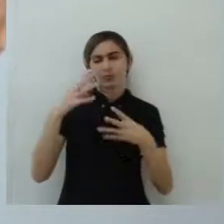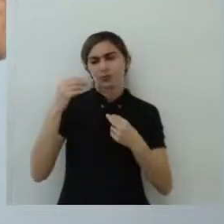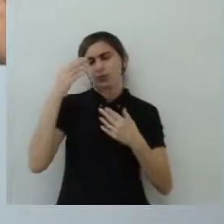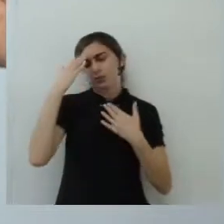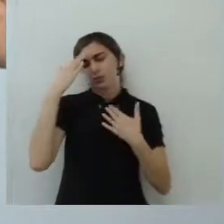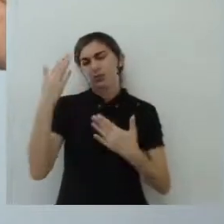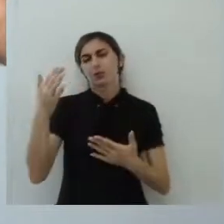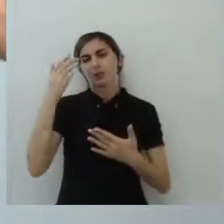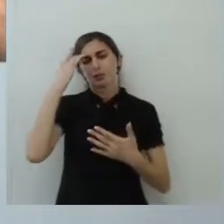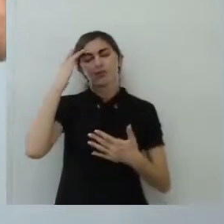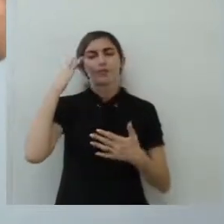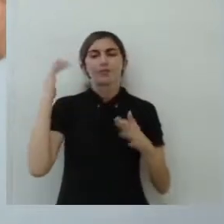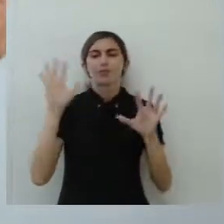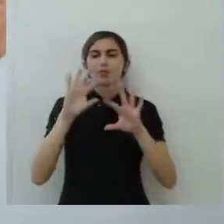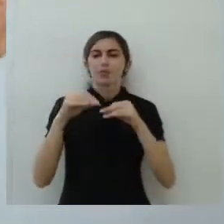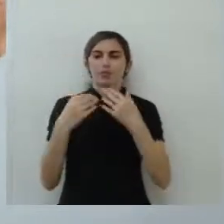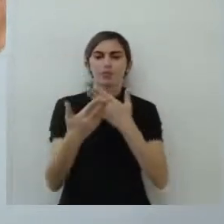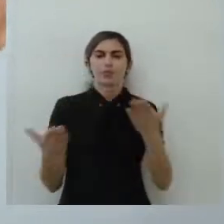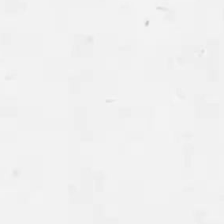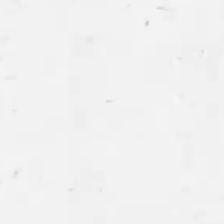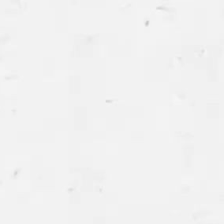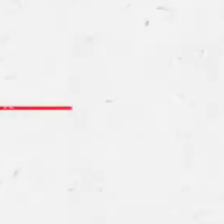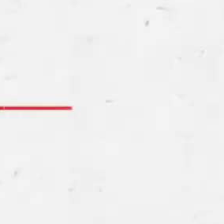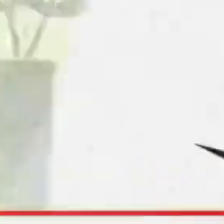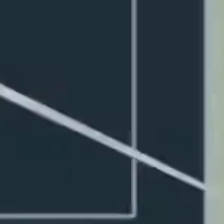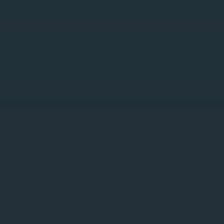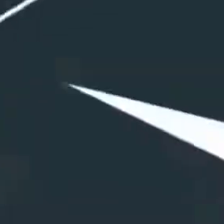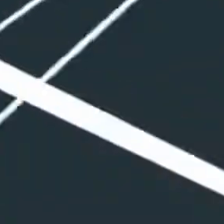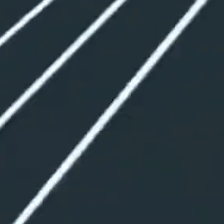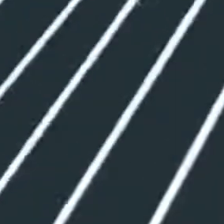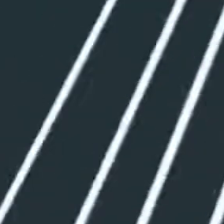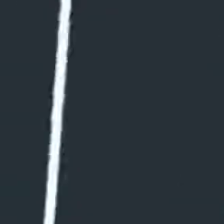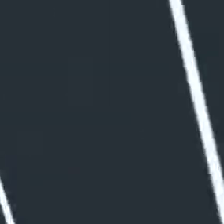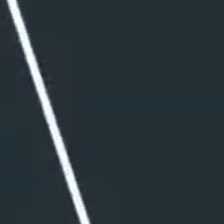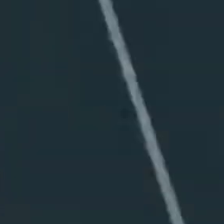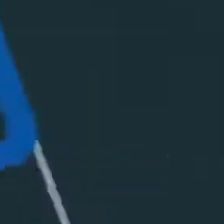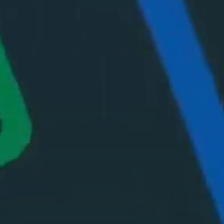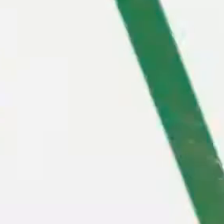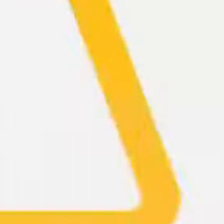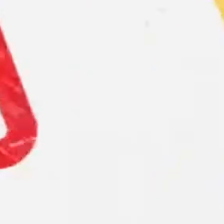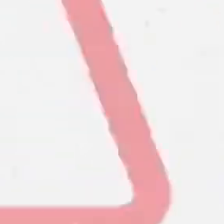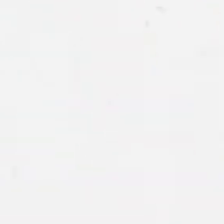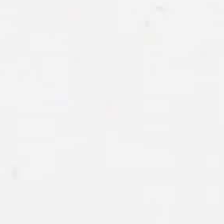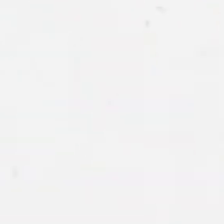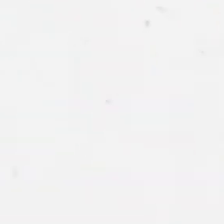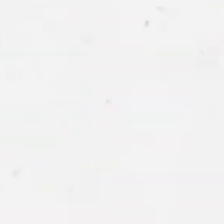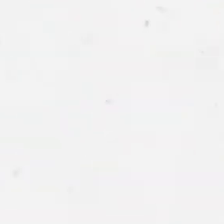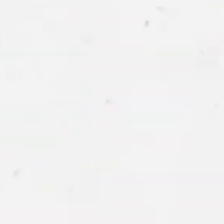obrigado, professor. Valeu. E a todos vocês.